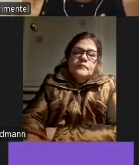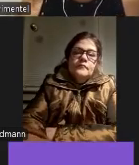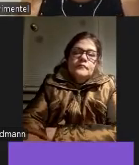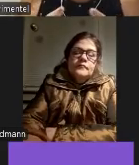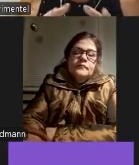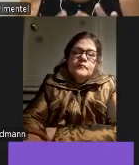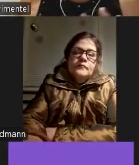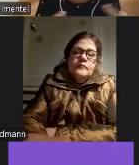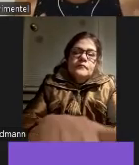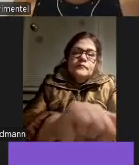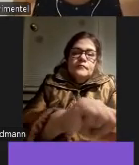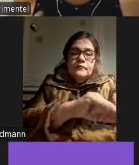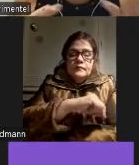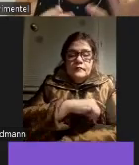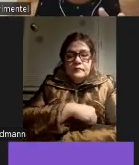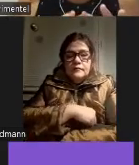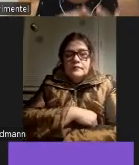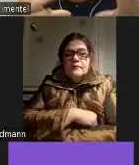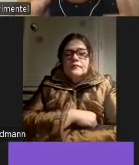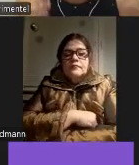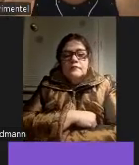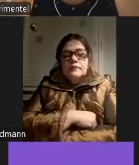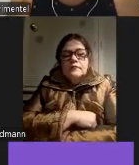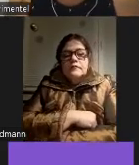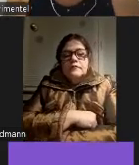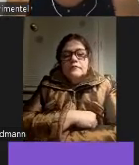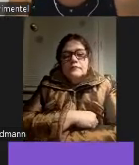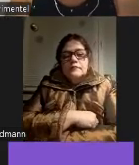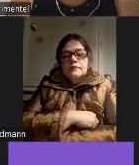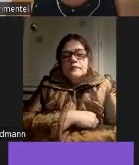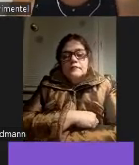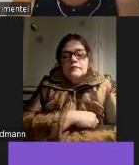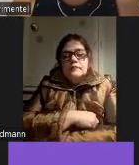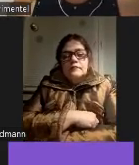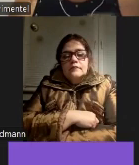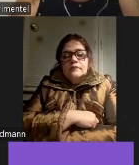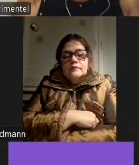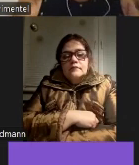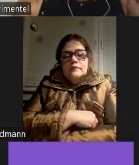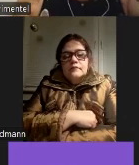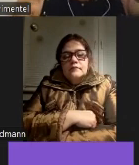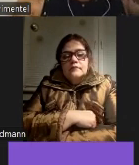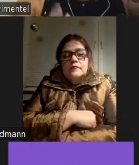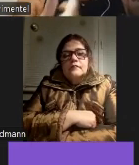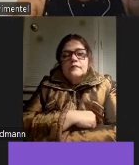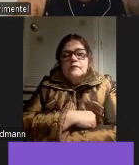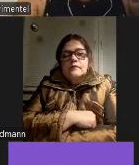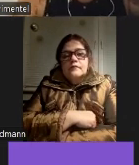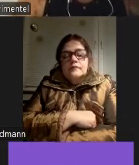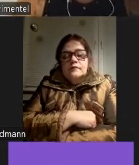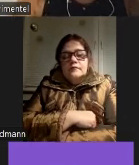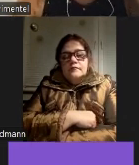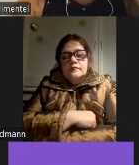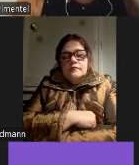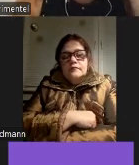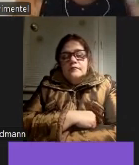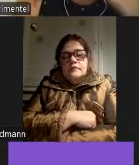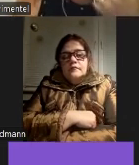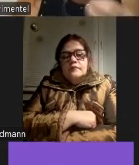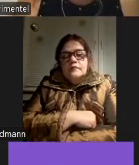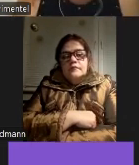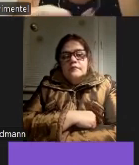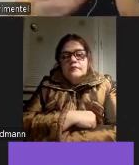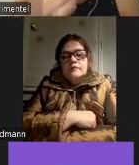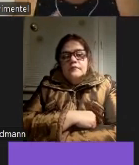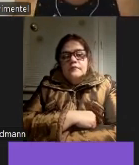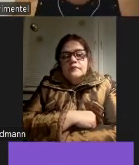mas essas informações, esse processamento dessas informações exigem, né, uma neuroplasticidade,